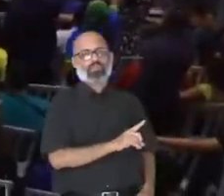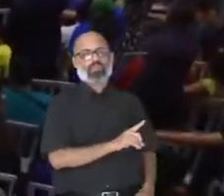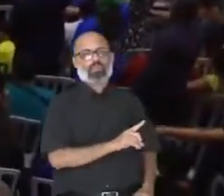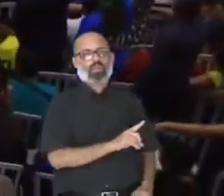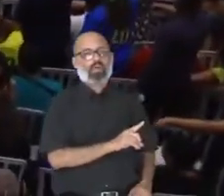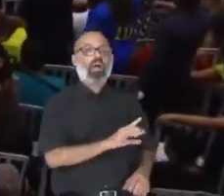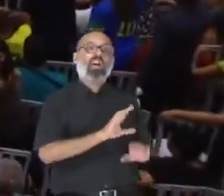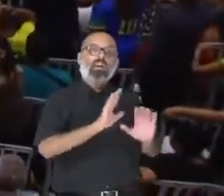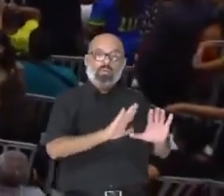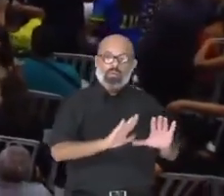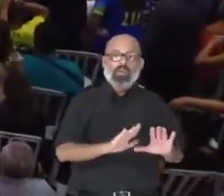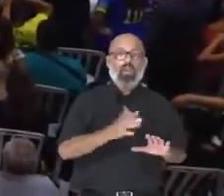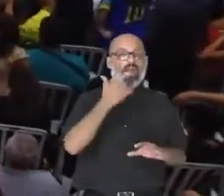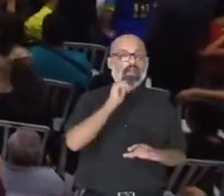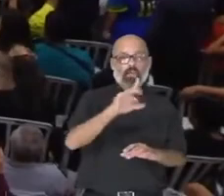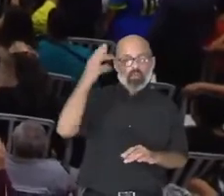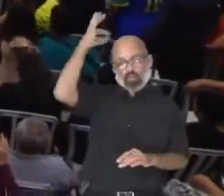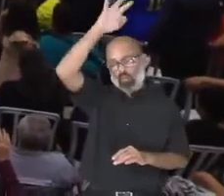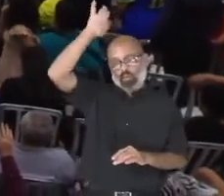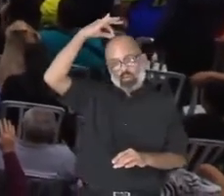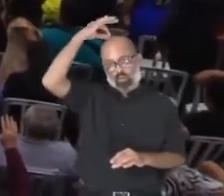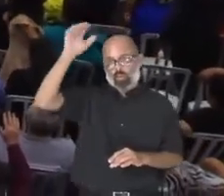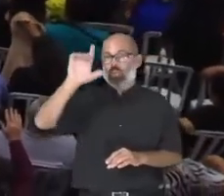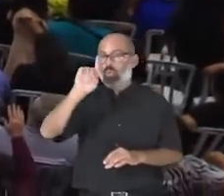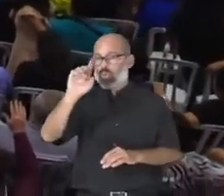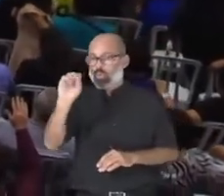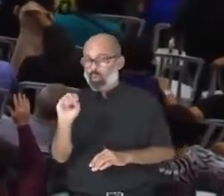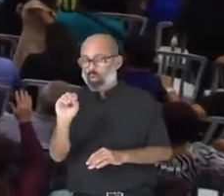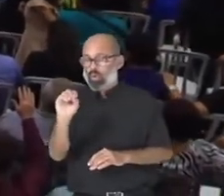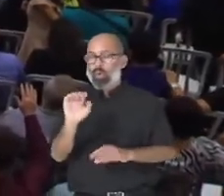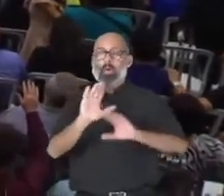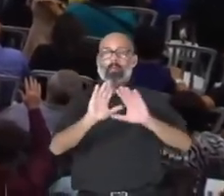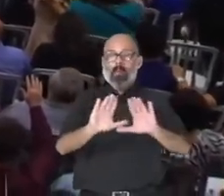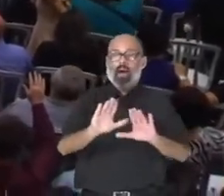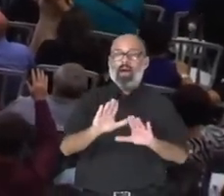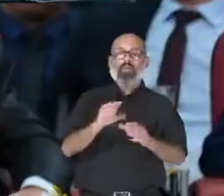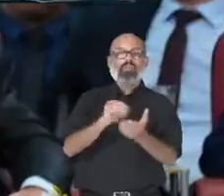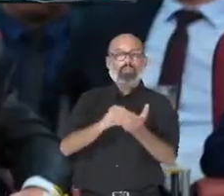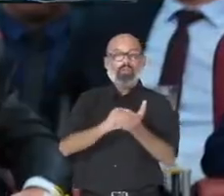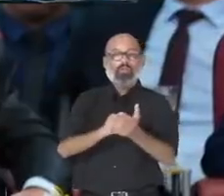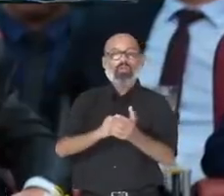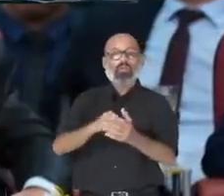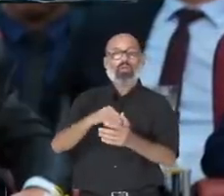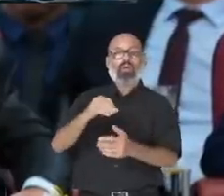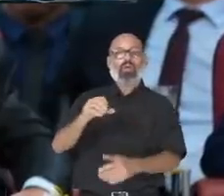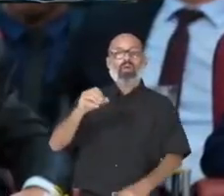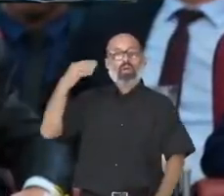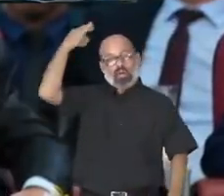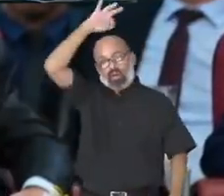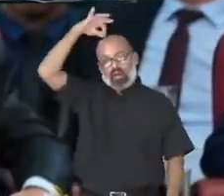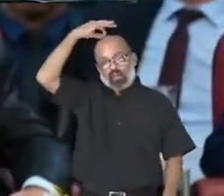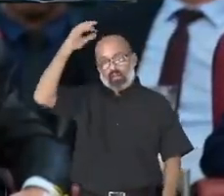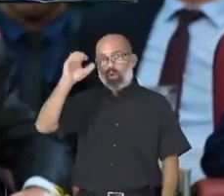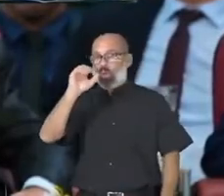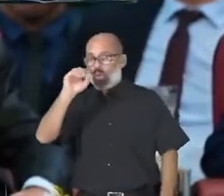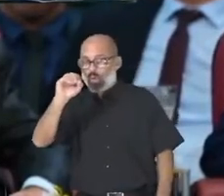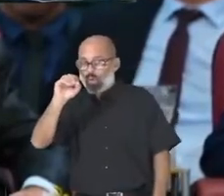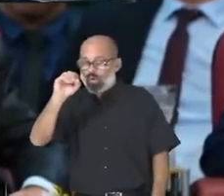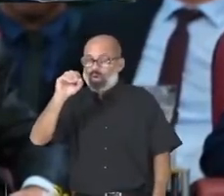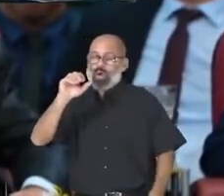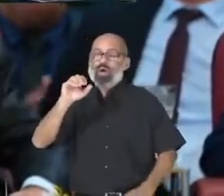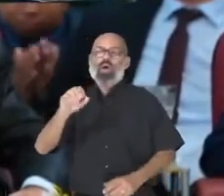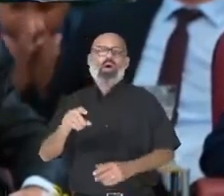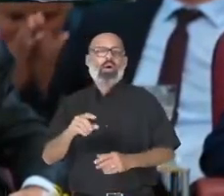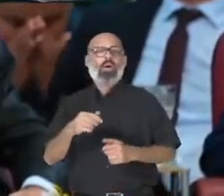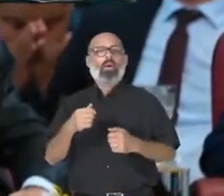Você recebeu do Espírito, mas não recebeu o Espírito. Porque quem recebeu o Espírito não